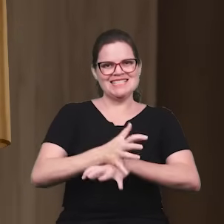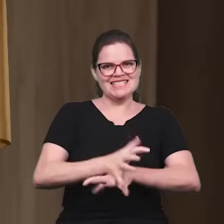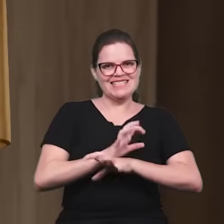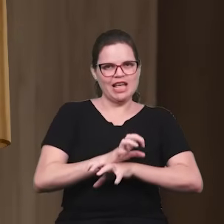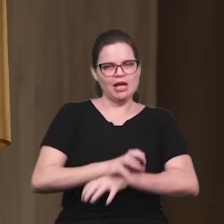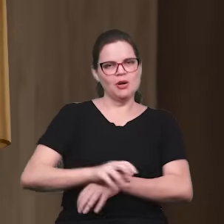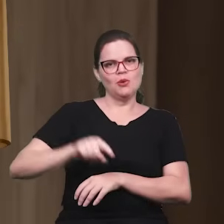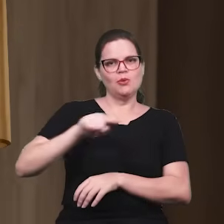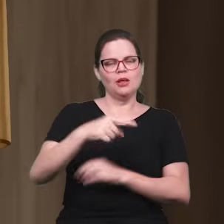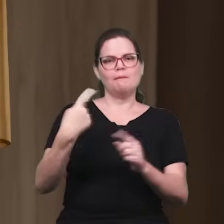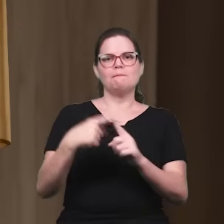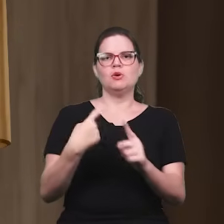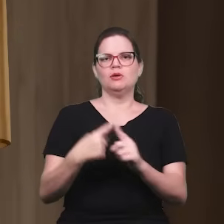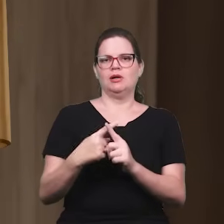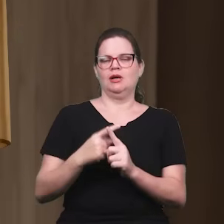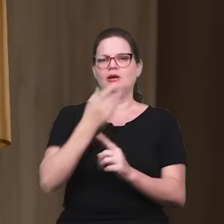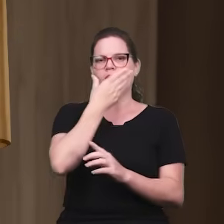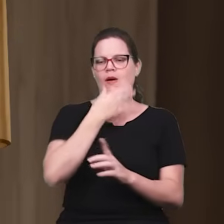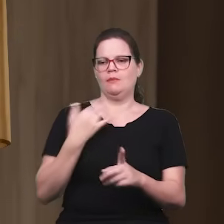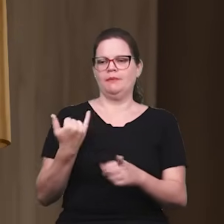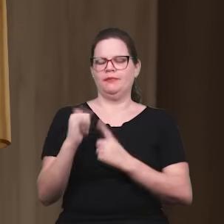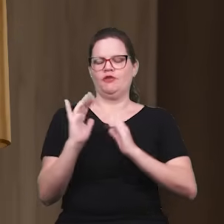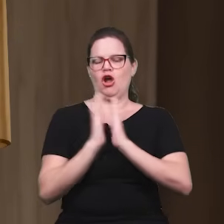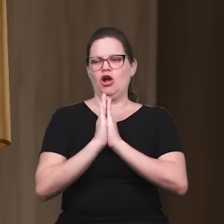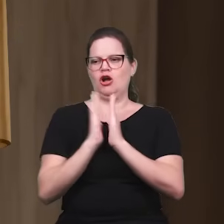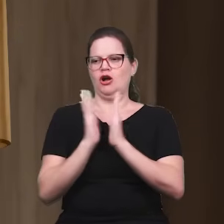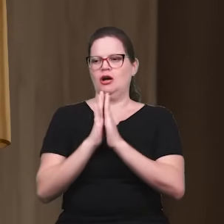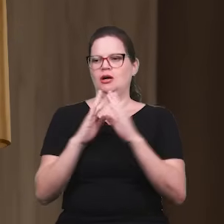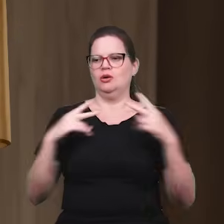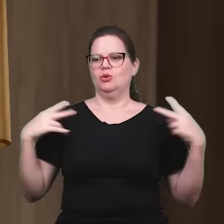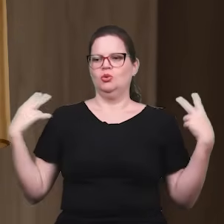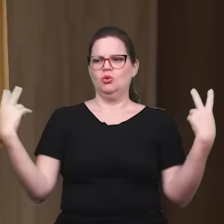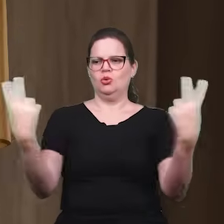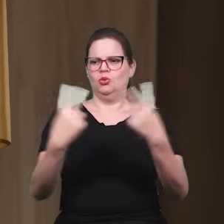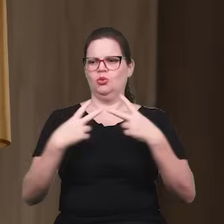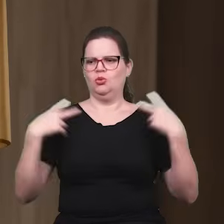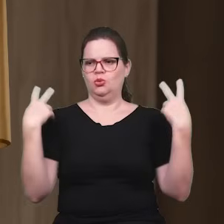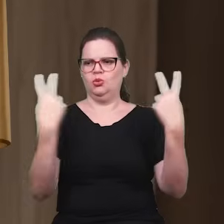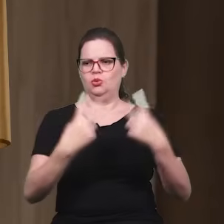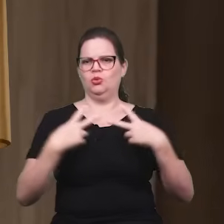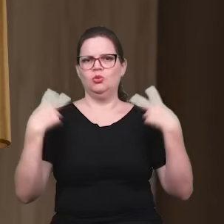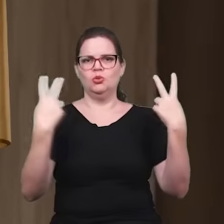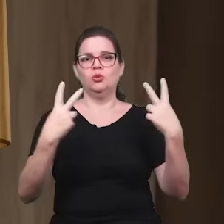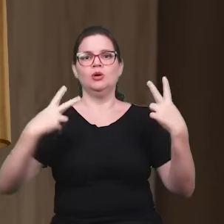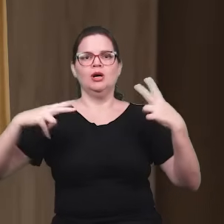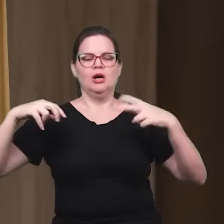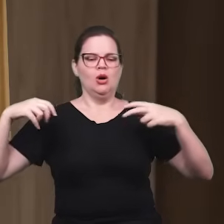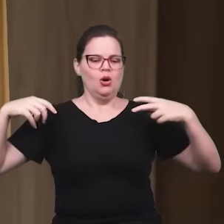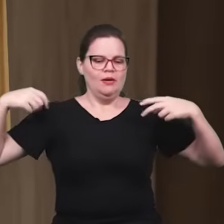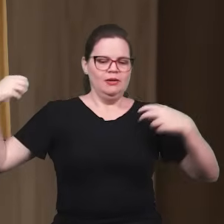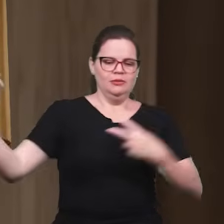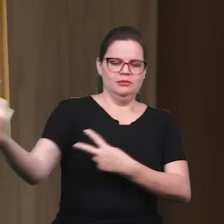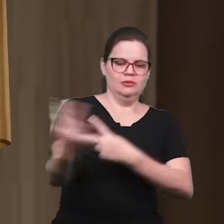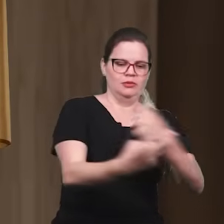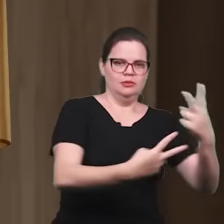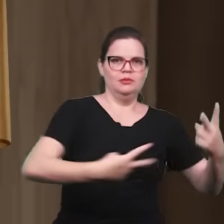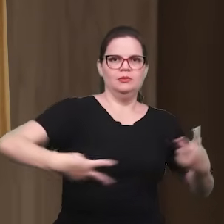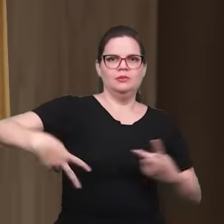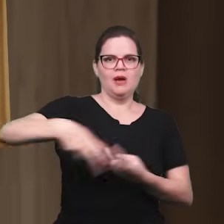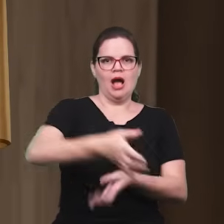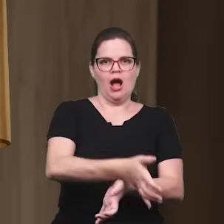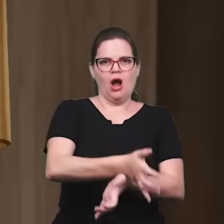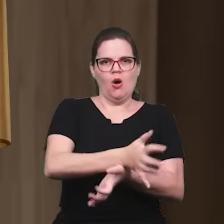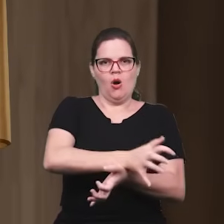o profeta ora e o vento transforma ali aqueles esqueletos em um